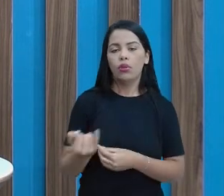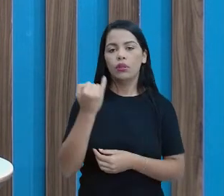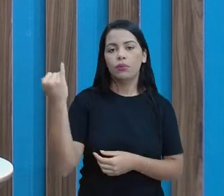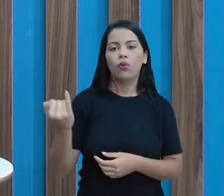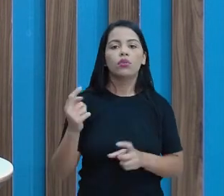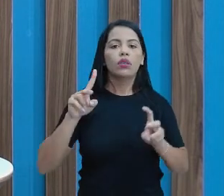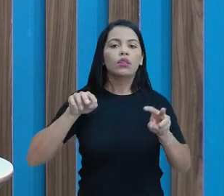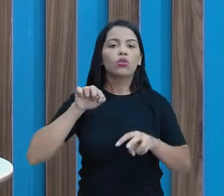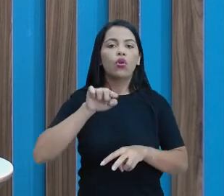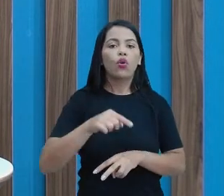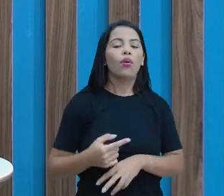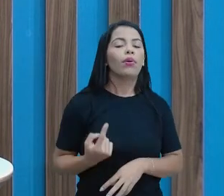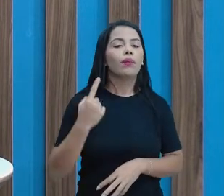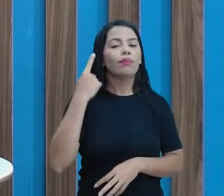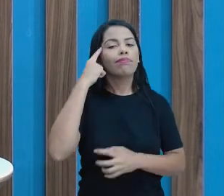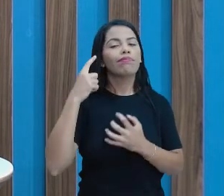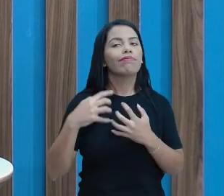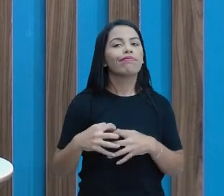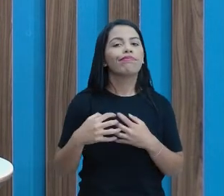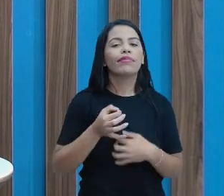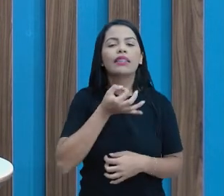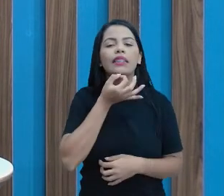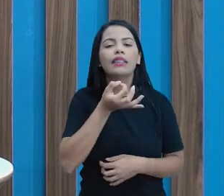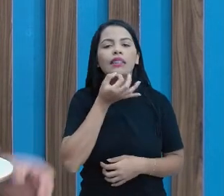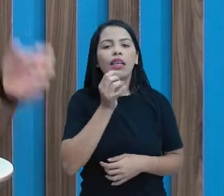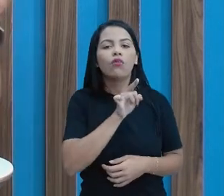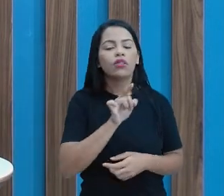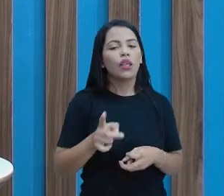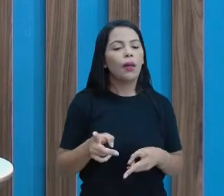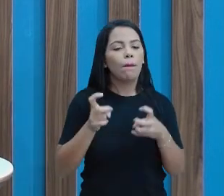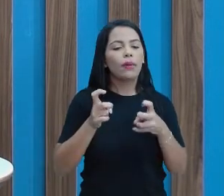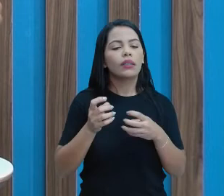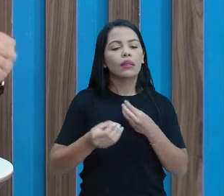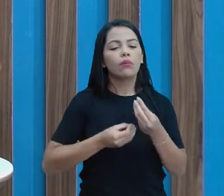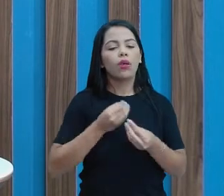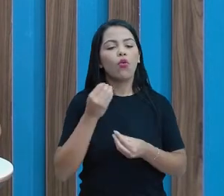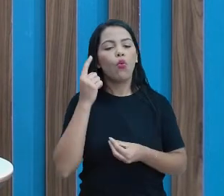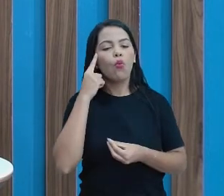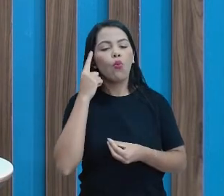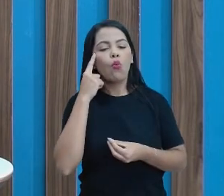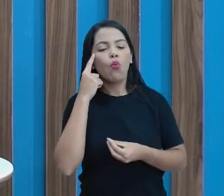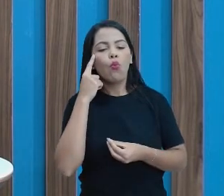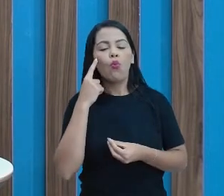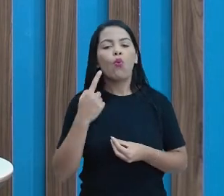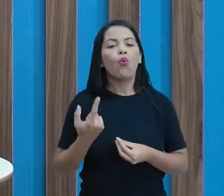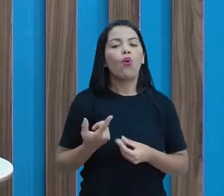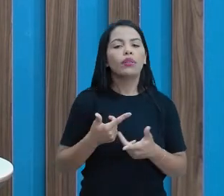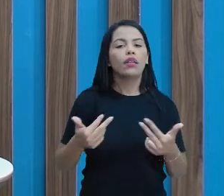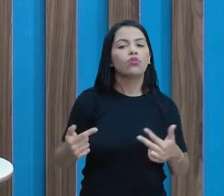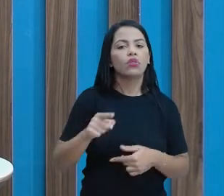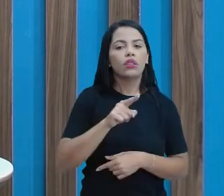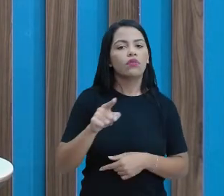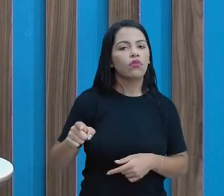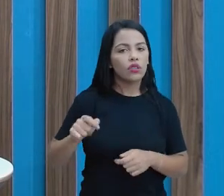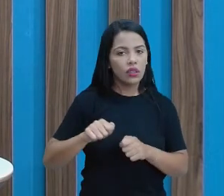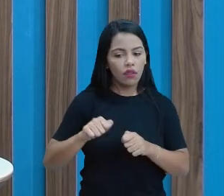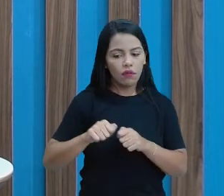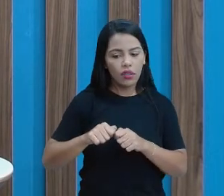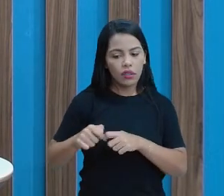essa questão do senso crítico aí que Briane falou, que você tenha noção e a ideia das grandezas que você está analisando, tá